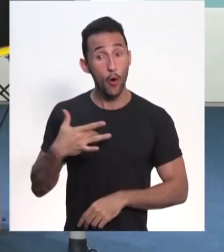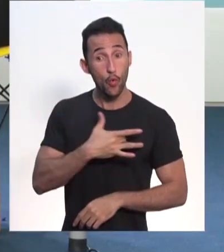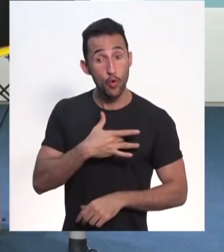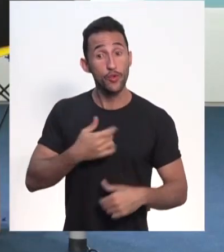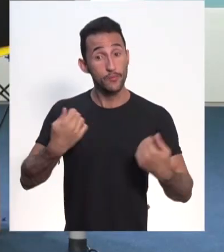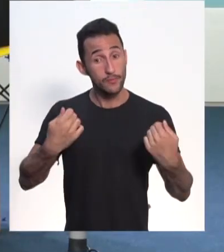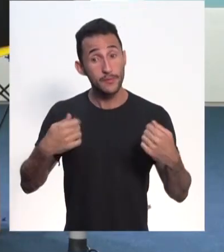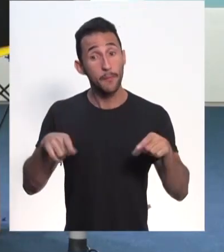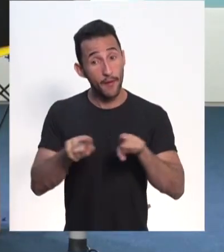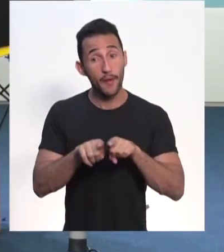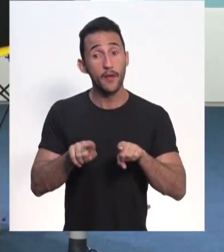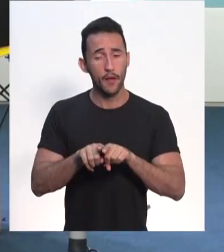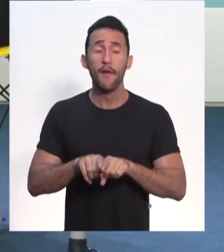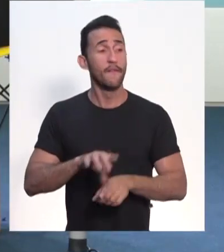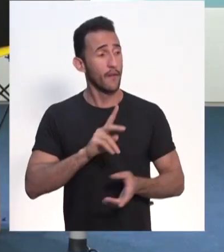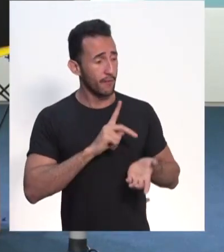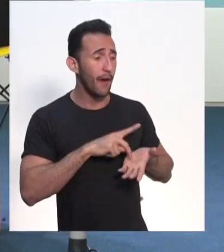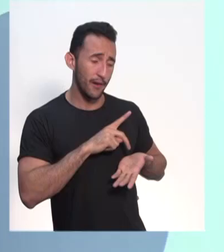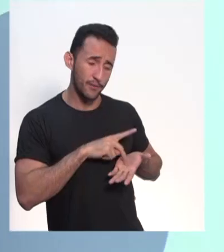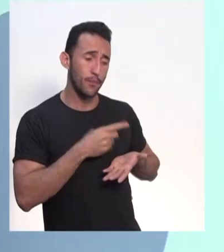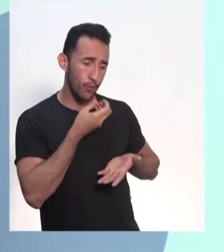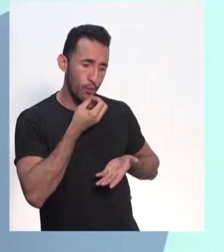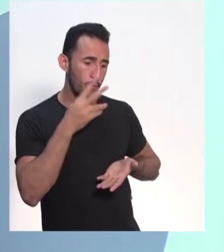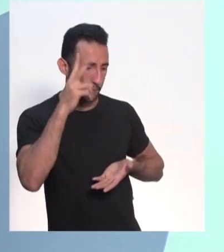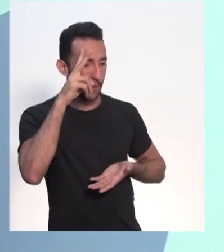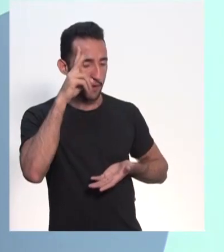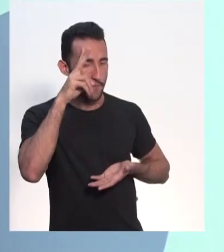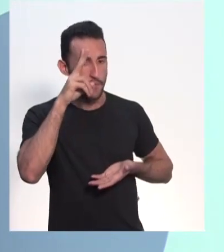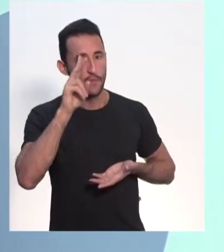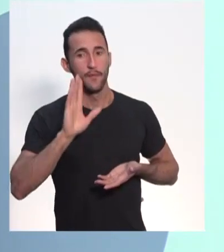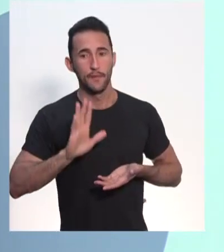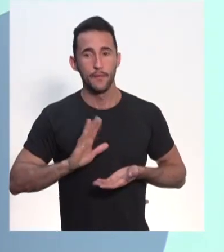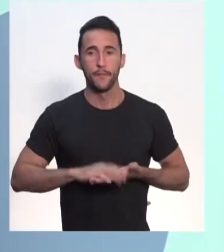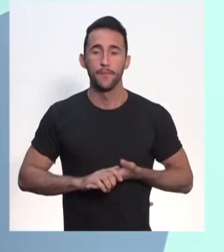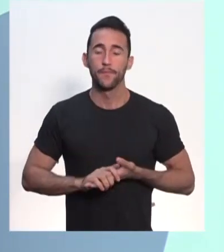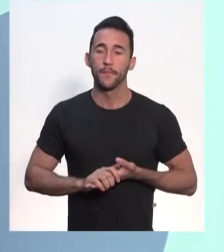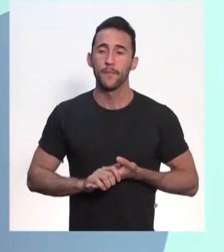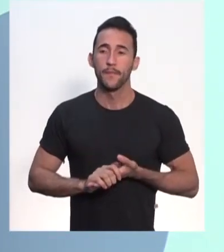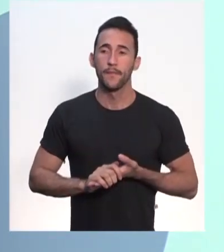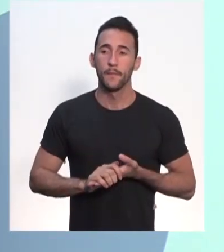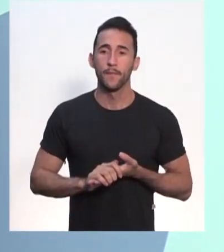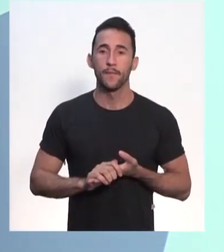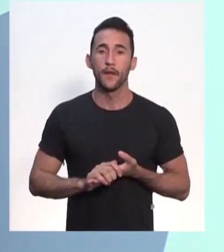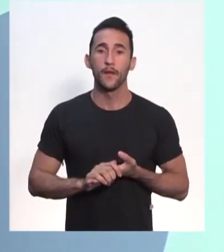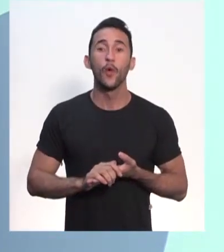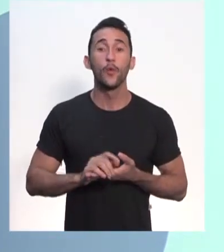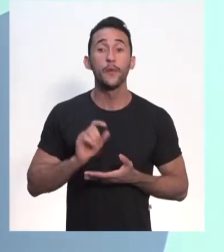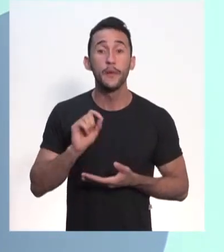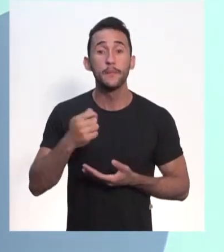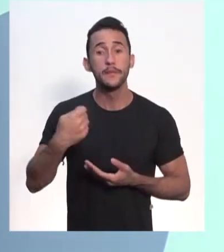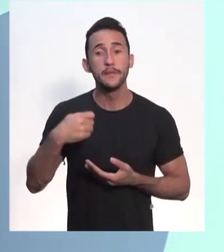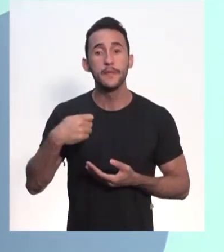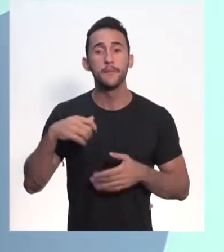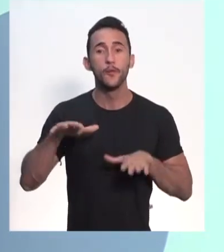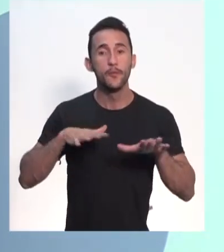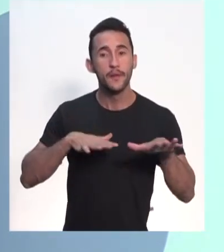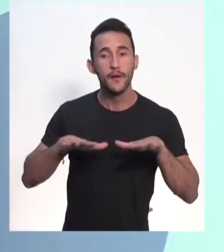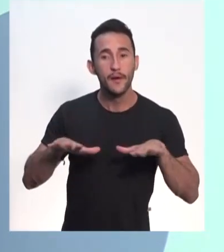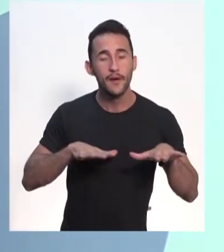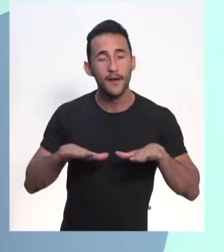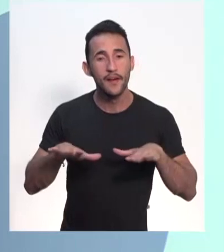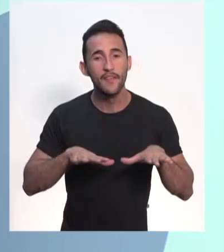da educação física para saber se vai para a quadra, se vai ter jogo e o que eles vão fazer. E